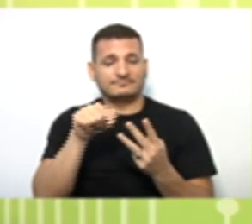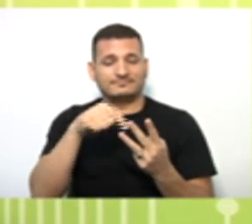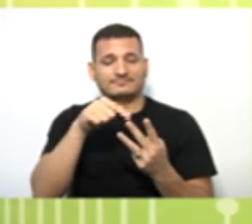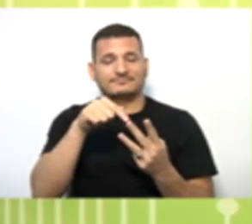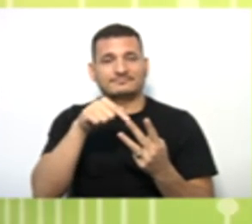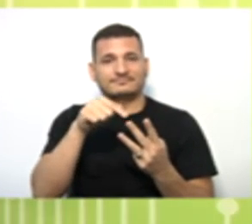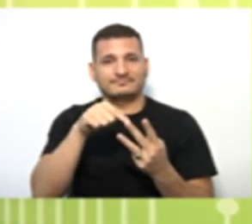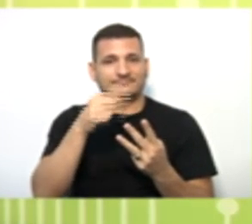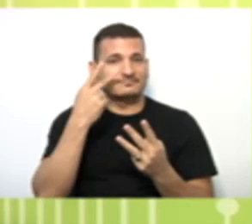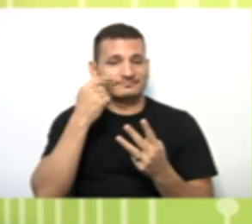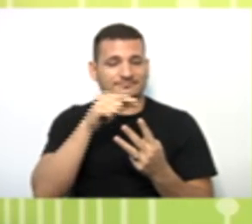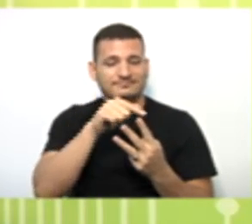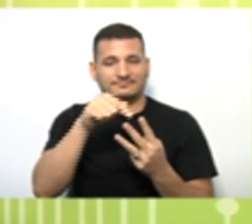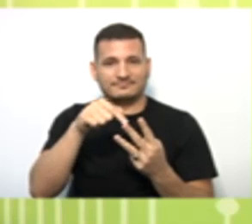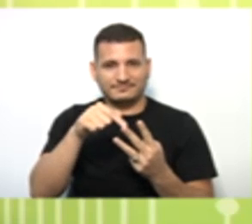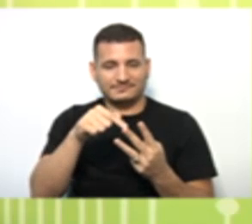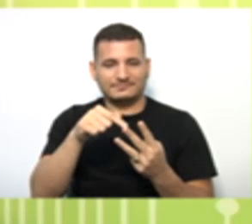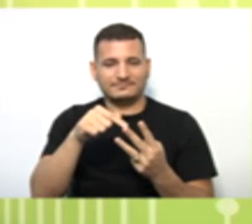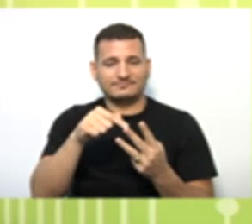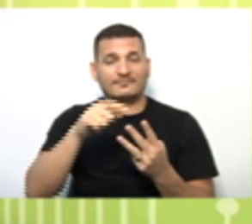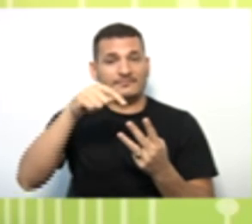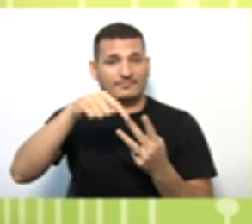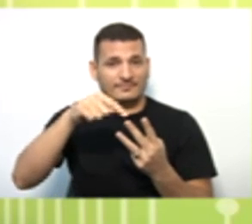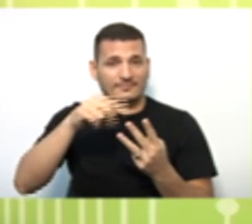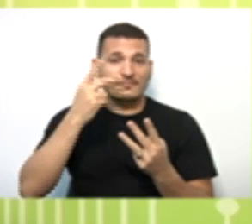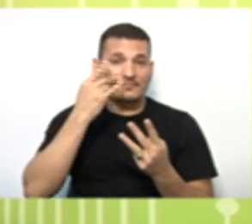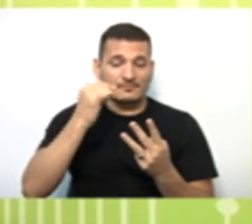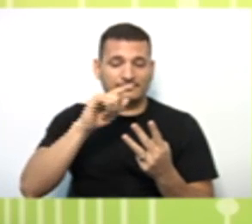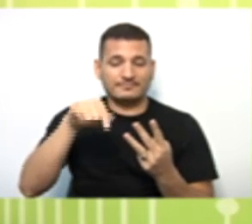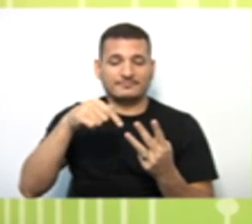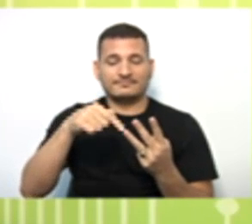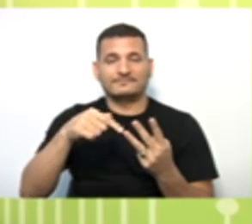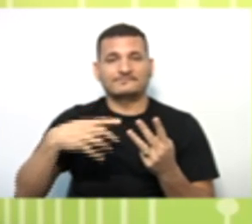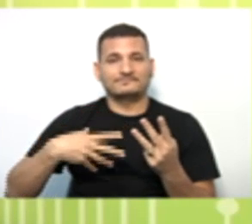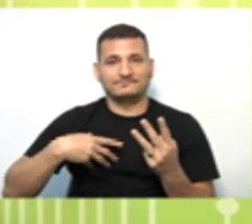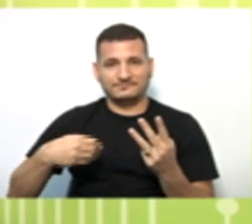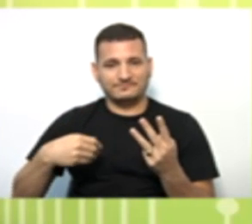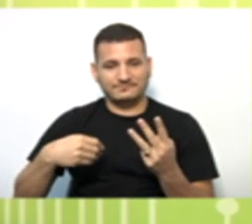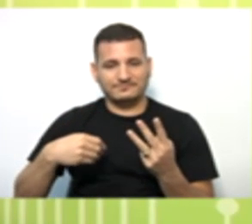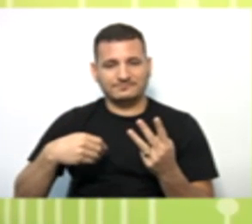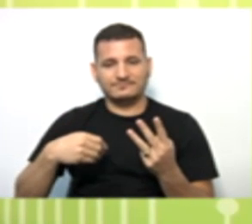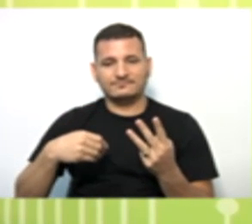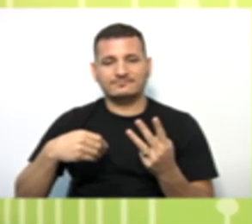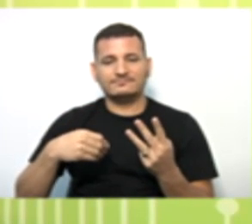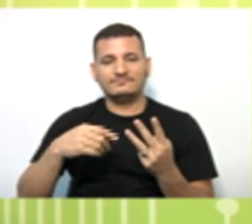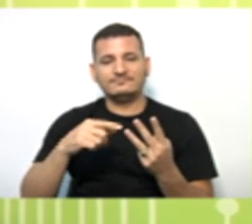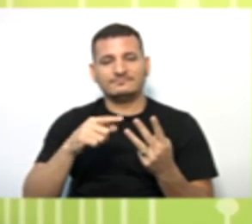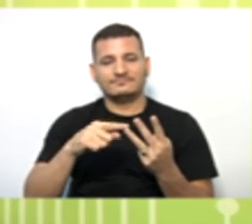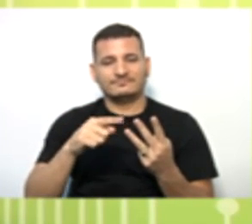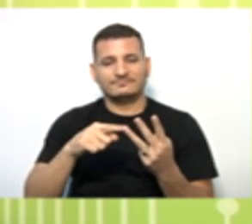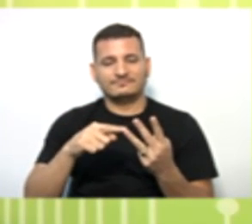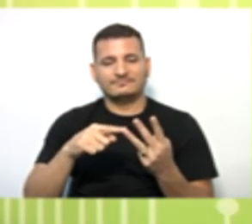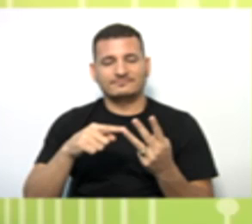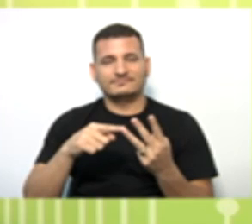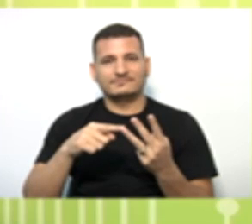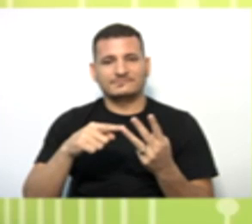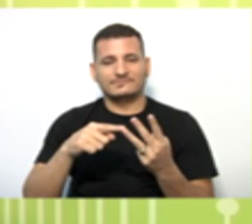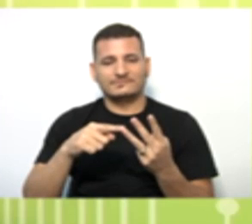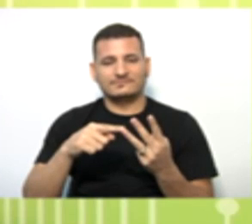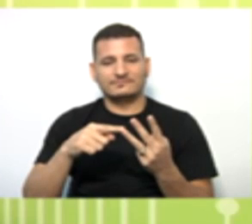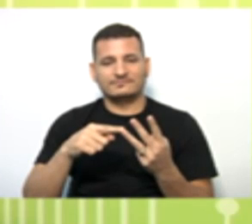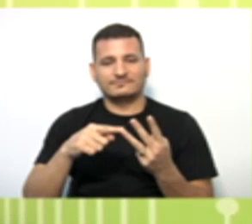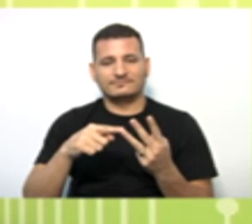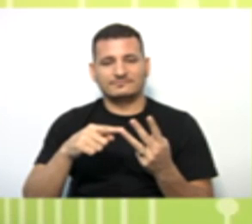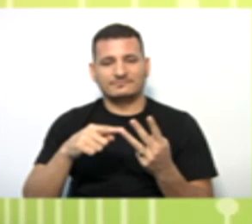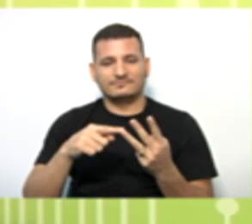do filho dele, né? Pai do filho dele. E aí que é a grande sacada. Eu tenho um avô que é pai e eu tenho um filho dele também que é pai do outro garotinho. Então eu já